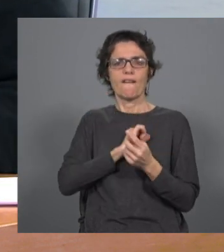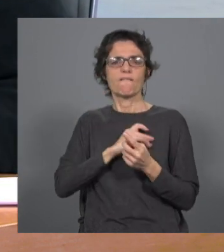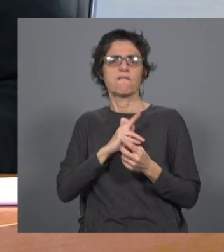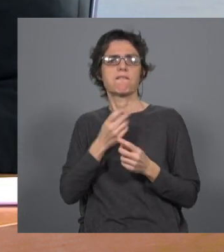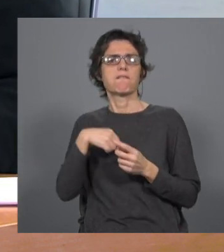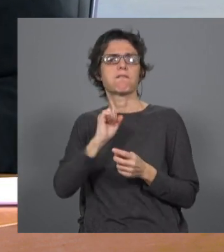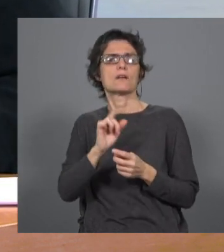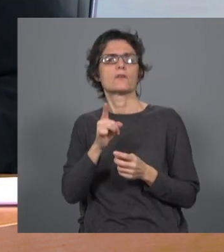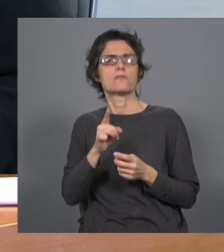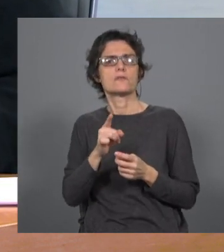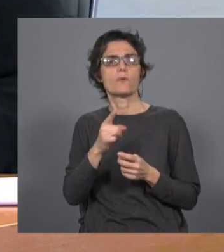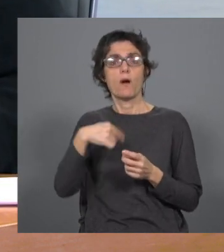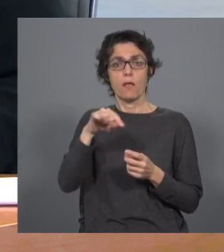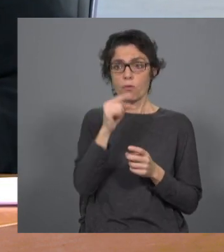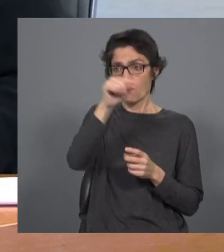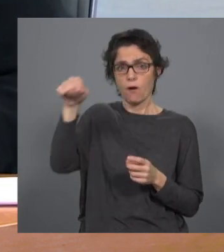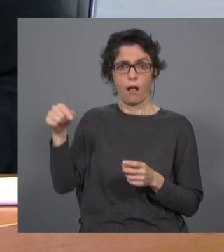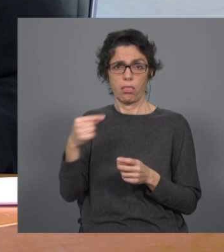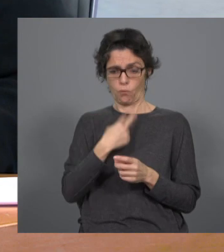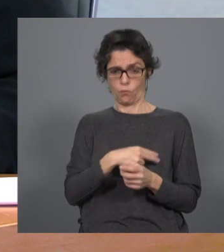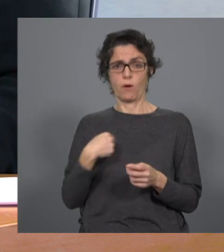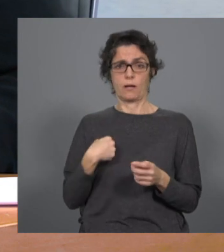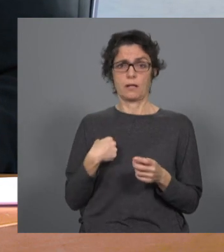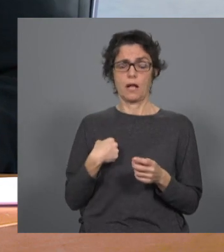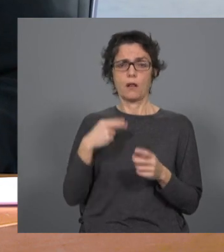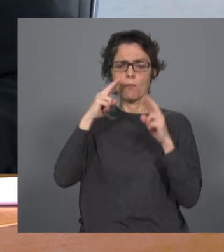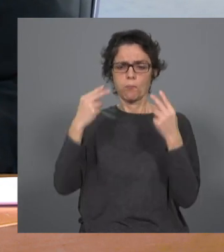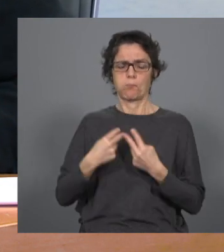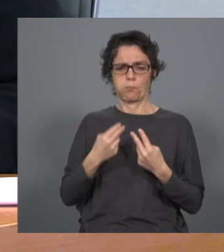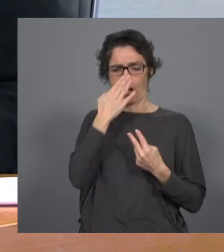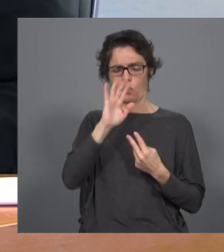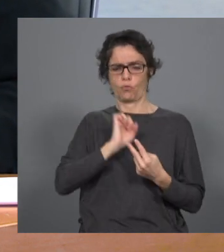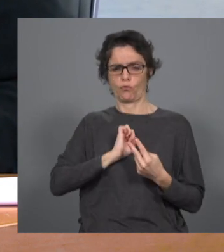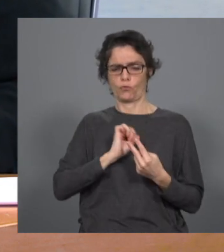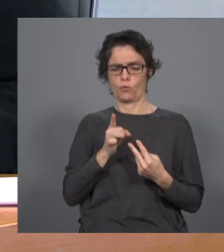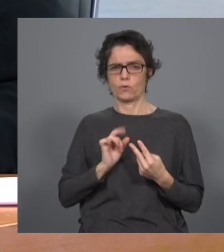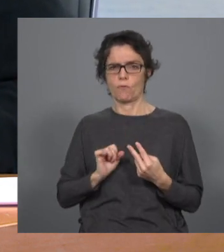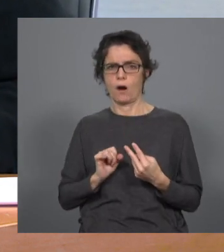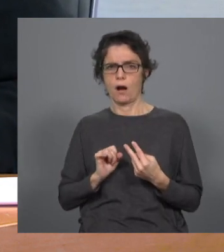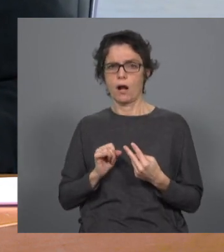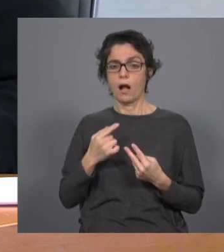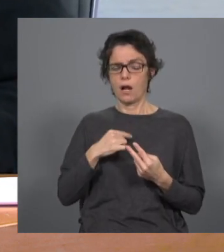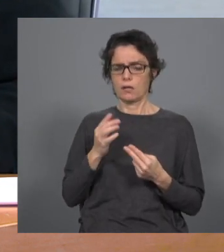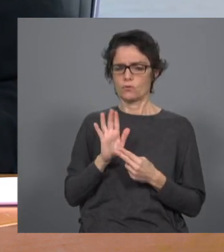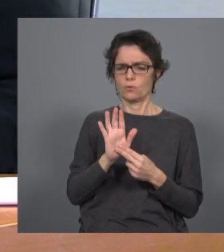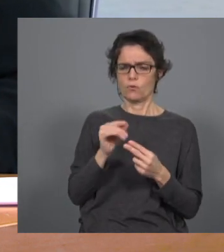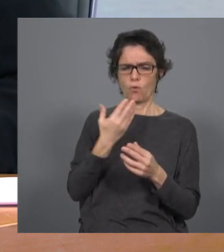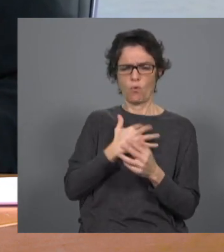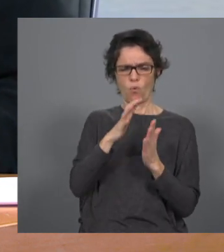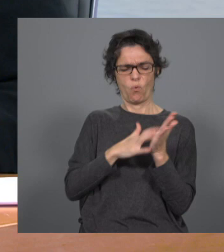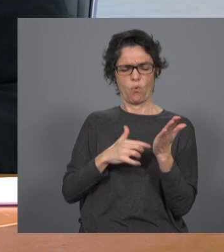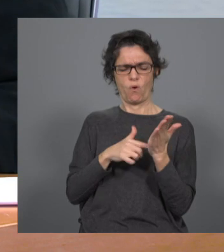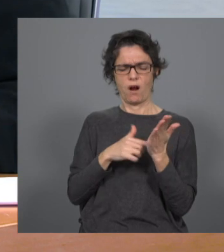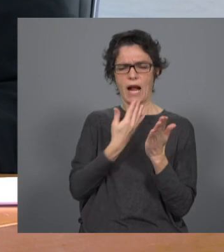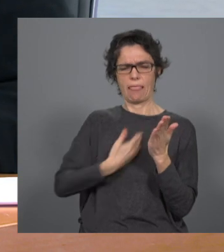somos chamados a verificar estas nossas atitudes, analisando, por um lado, se elas refletem o Antigo Testamento, não é? A rejeição,